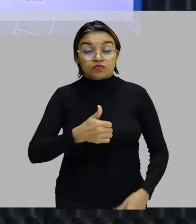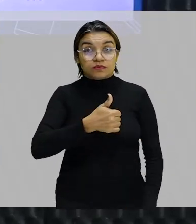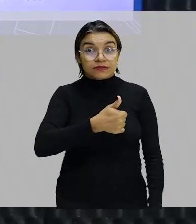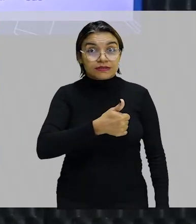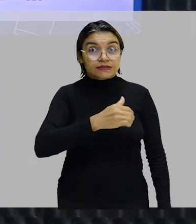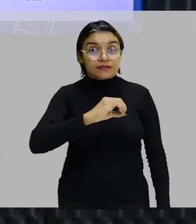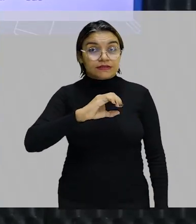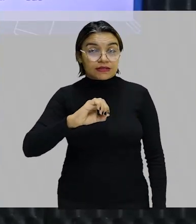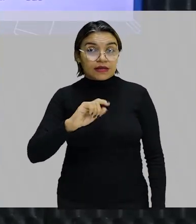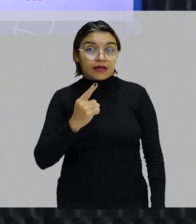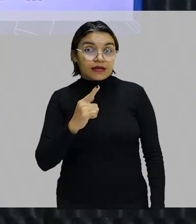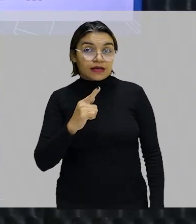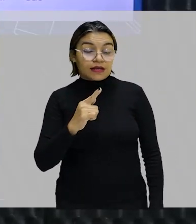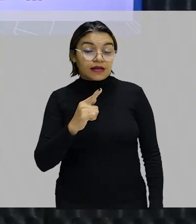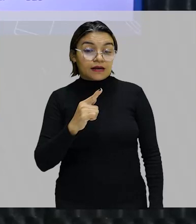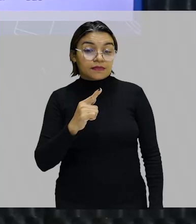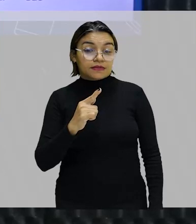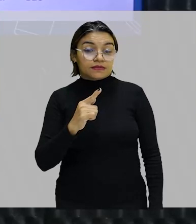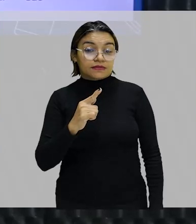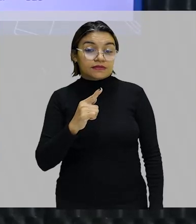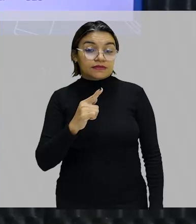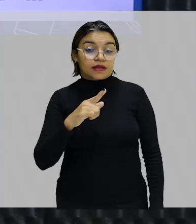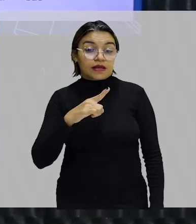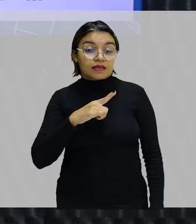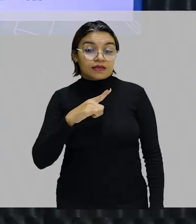gramas, 10 gramas vão ser de